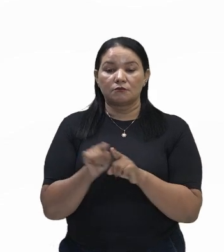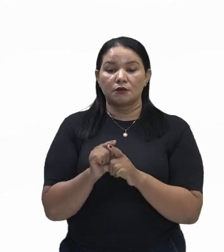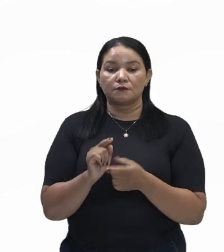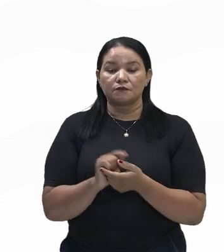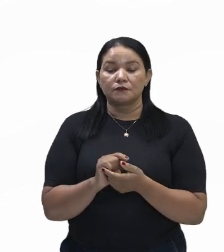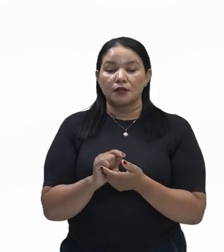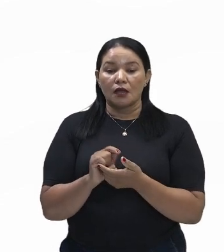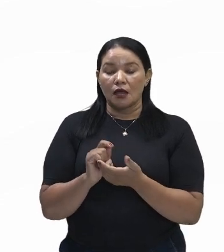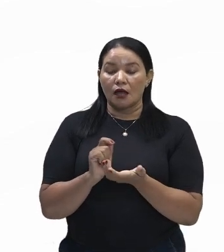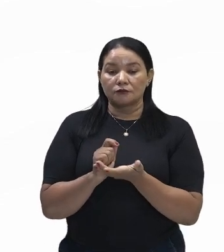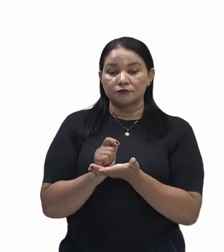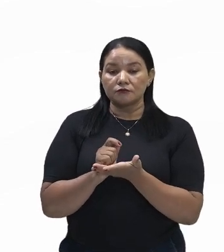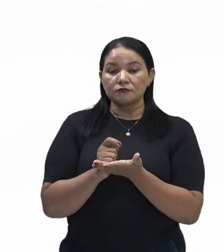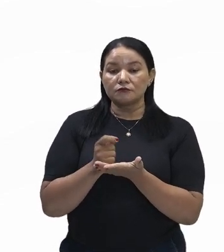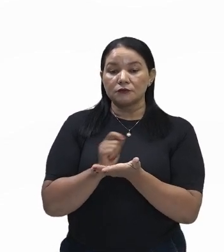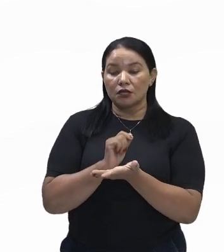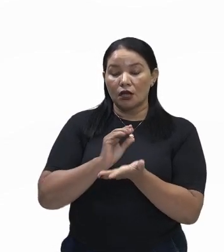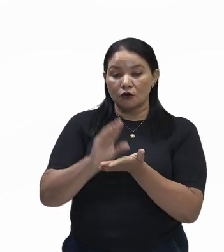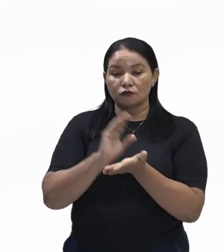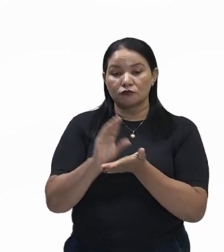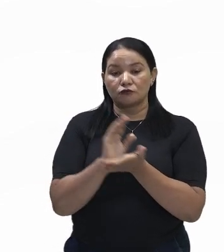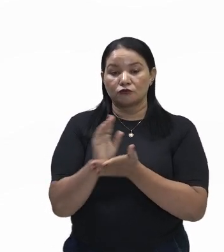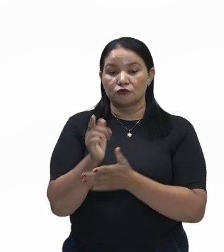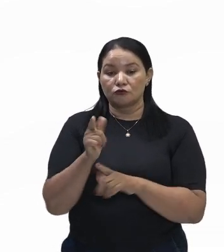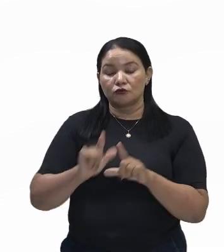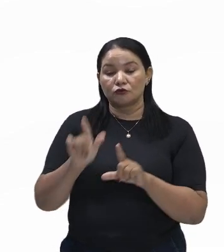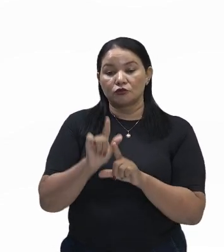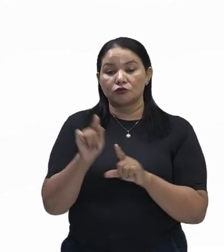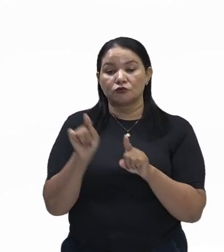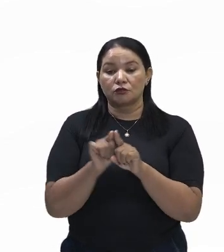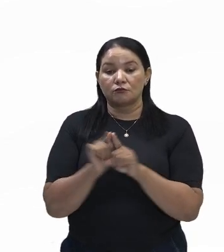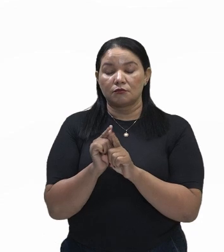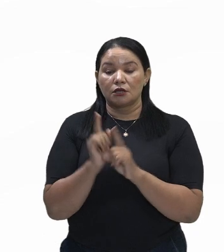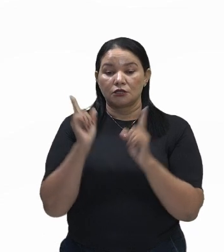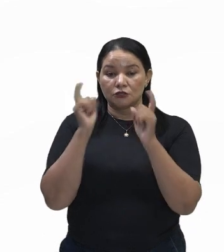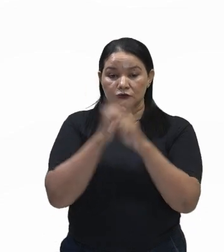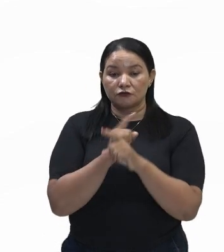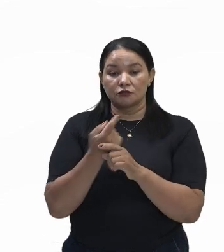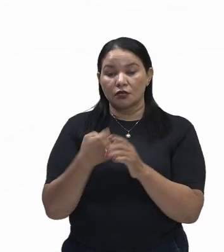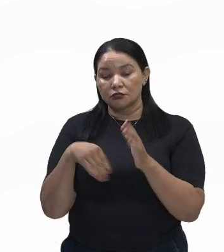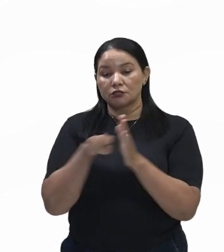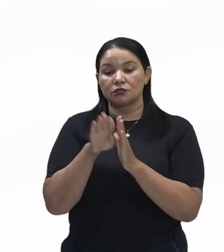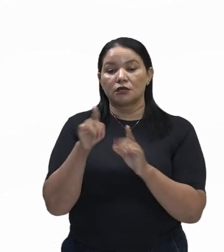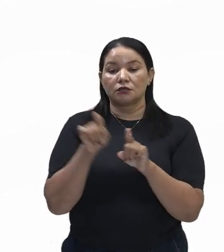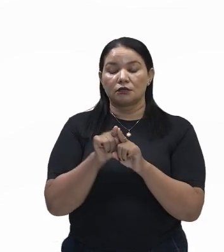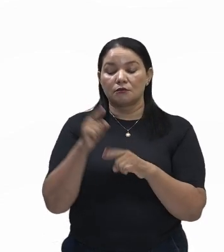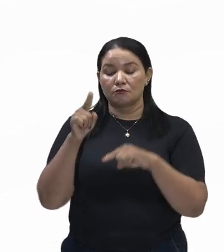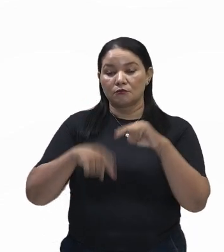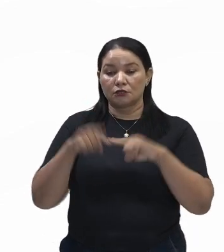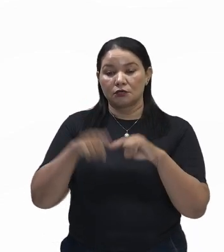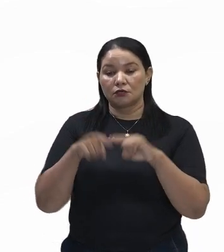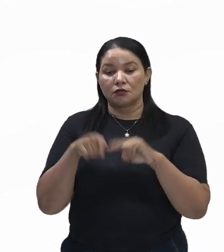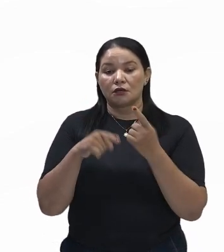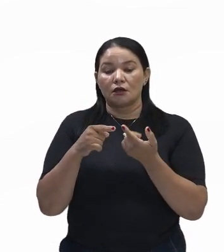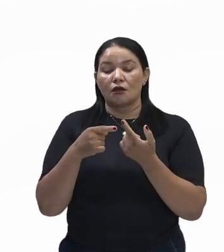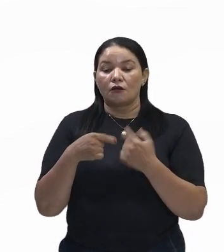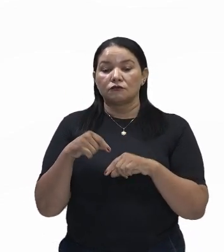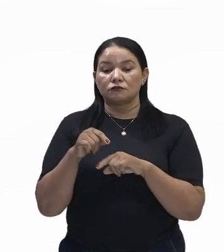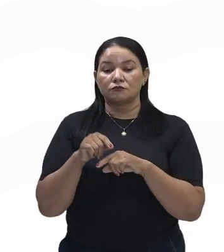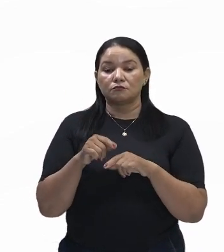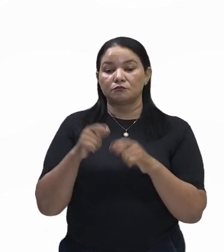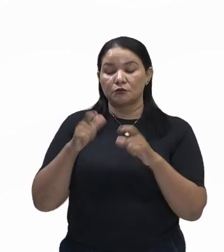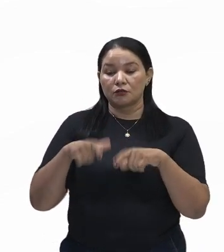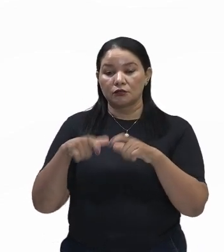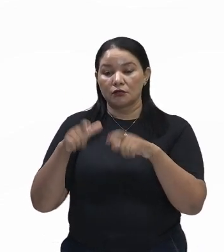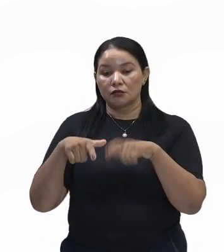logístico, como, por exemplo, a dificuldade de entrada e distribuição, né, de insumos e produtos devido à